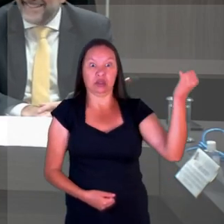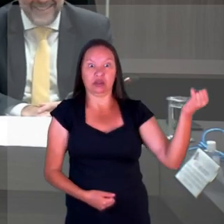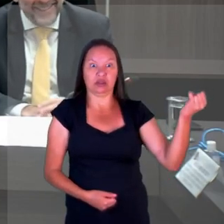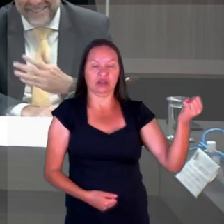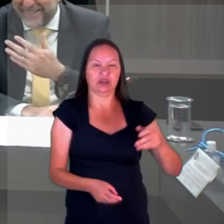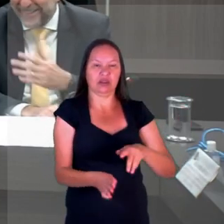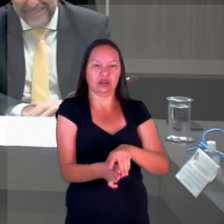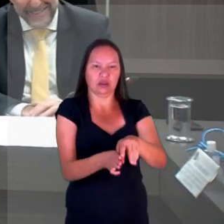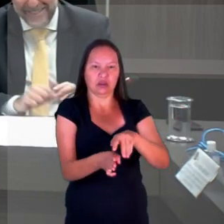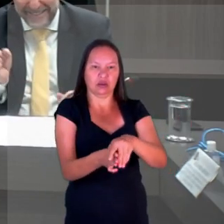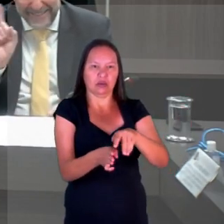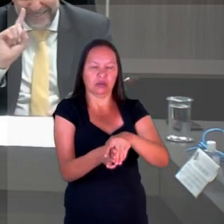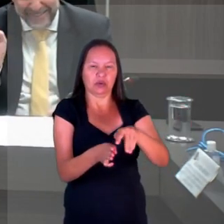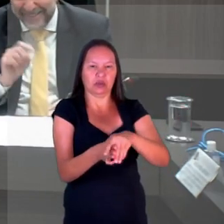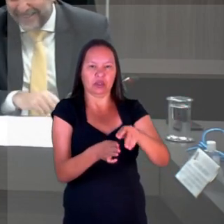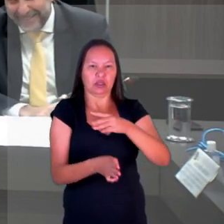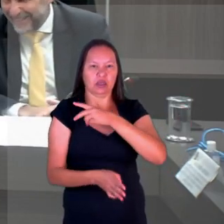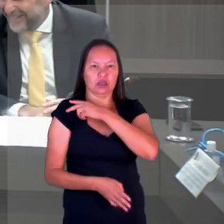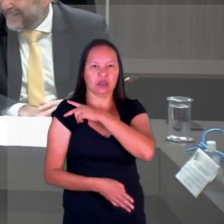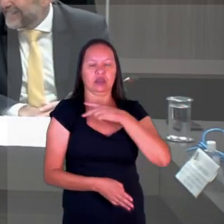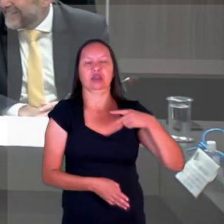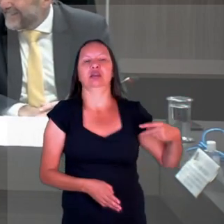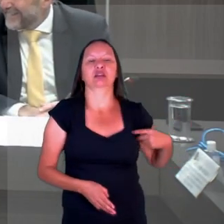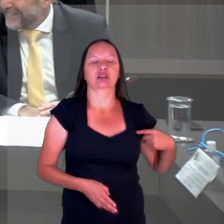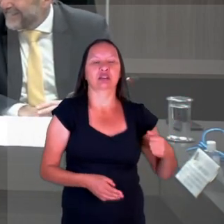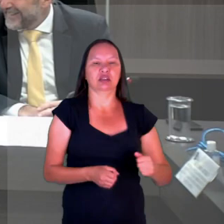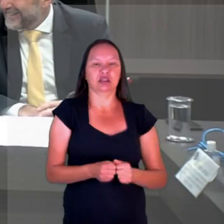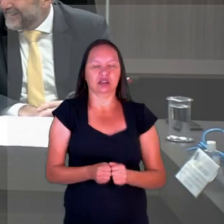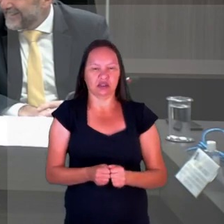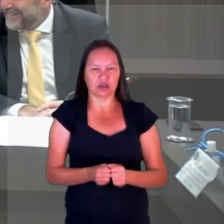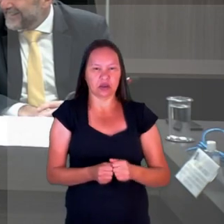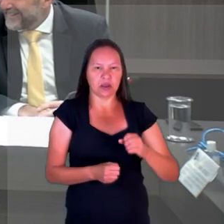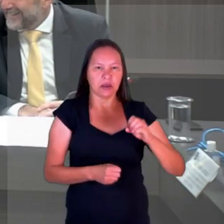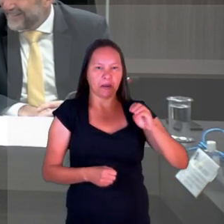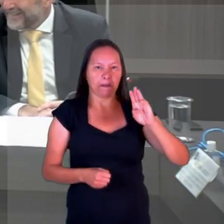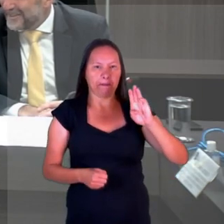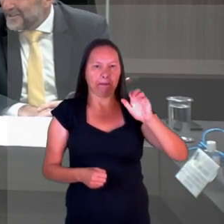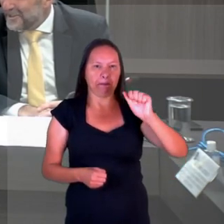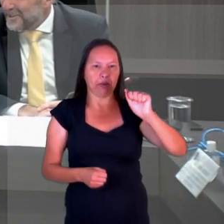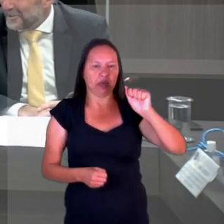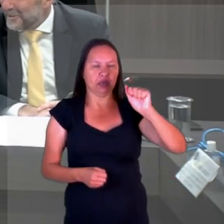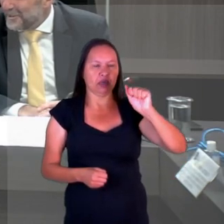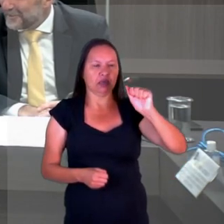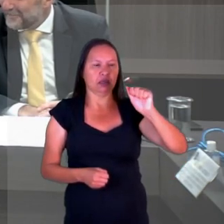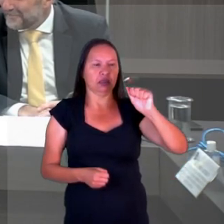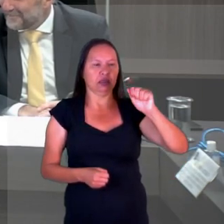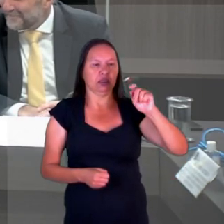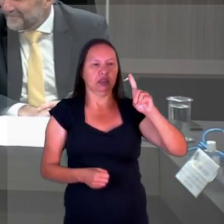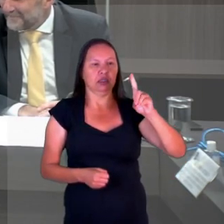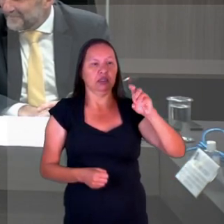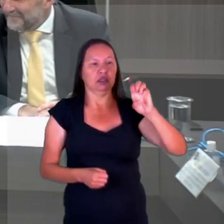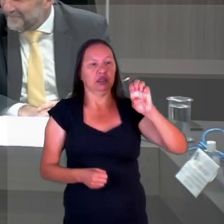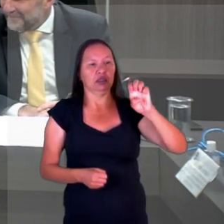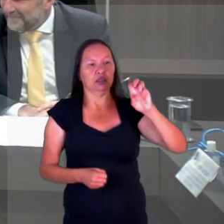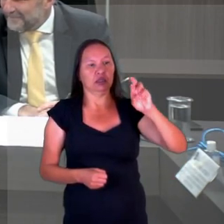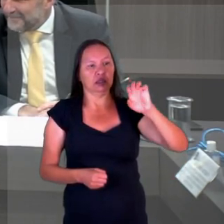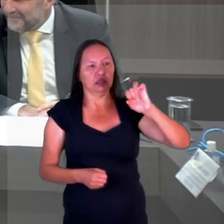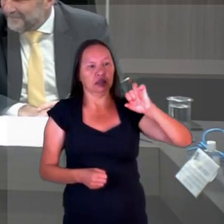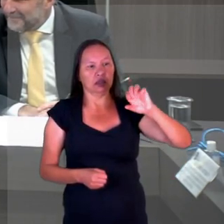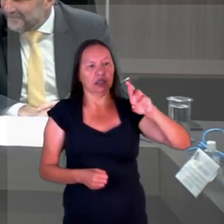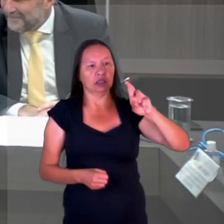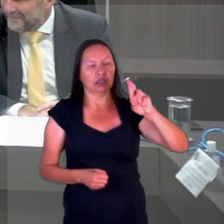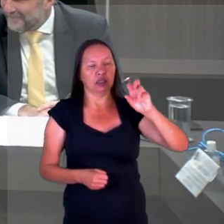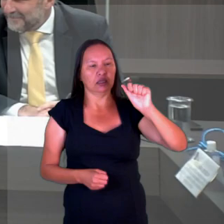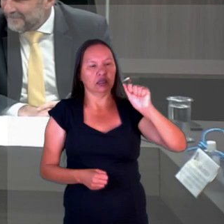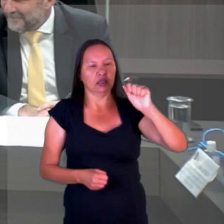do do MP Bandeirante né que por si só eh é um é um parquê extremamente eh